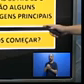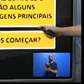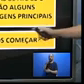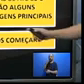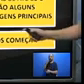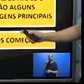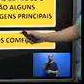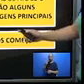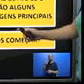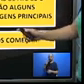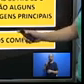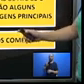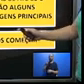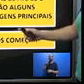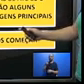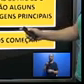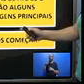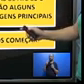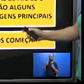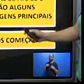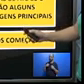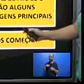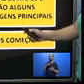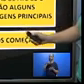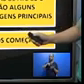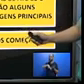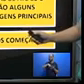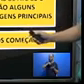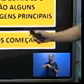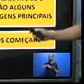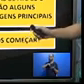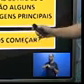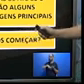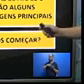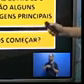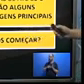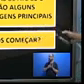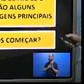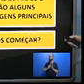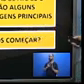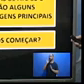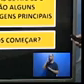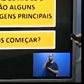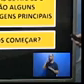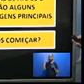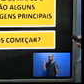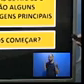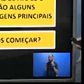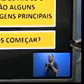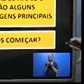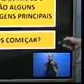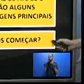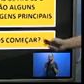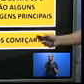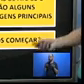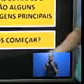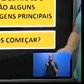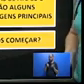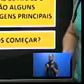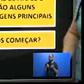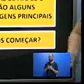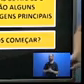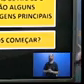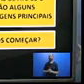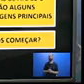que vocês têm que ter feito a leitura prévia para poder entender esse resumo agora, tá bom? E